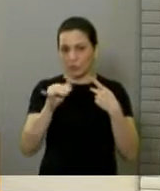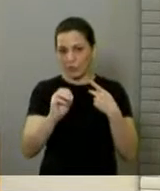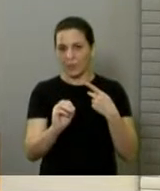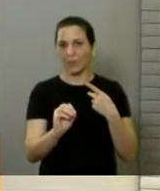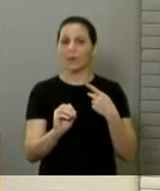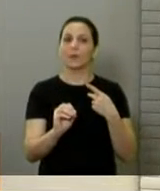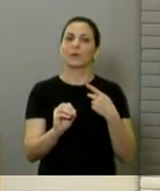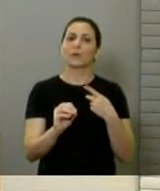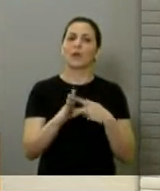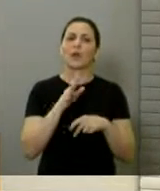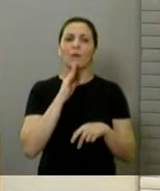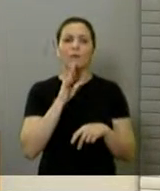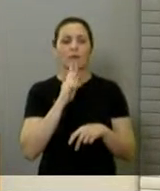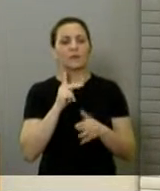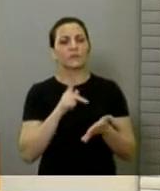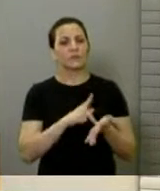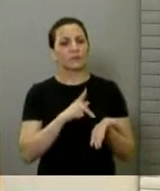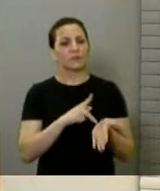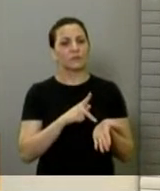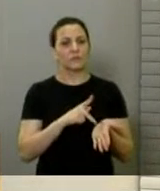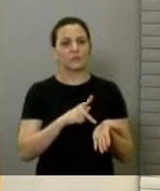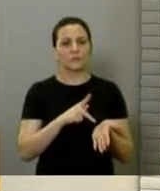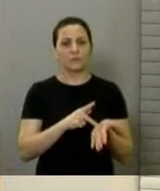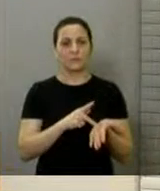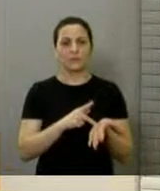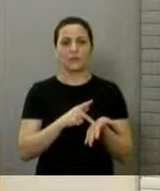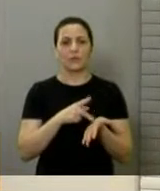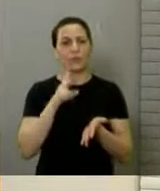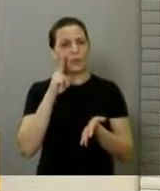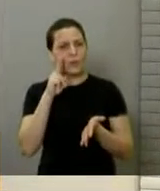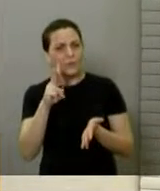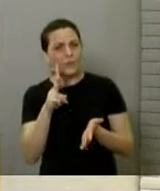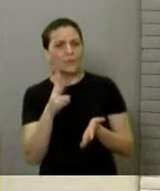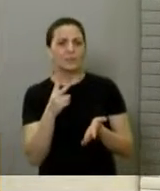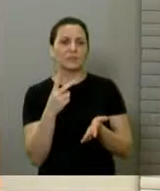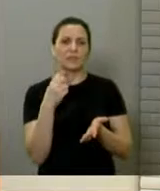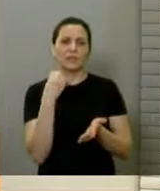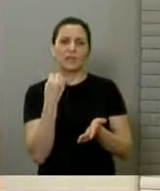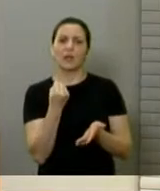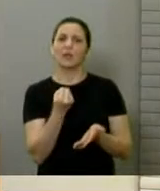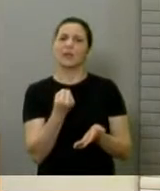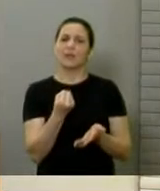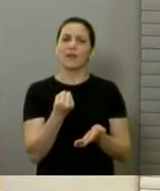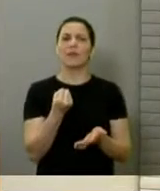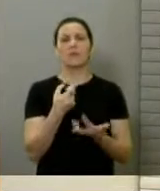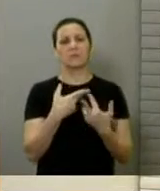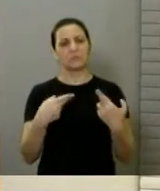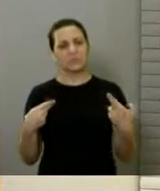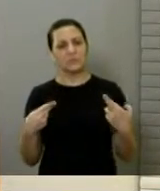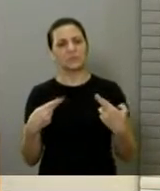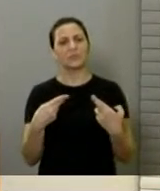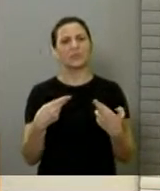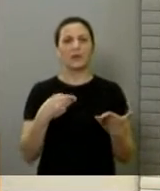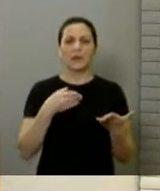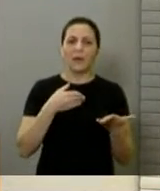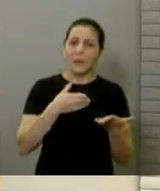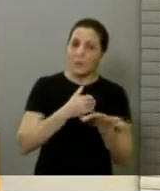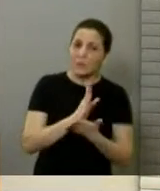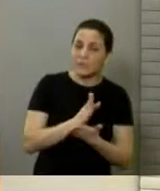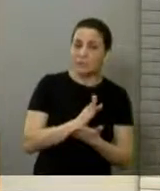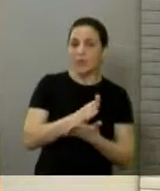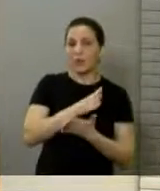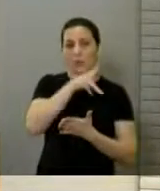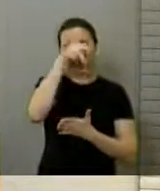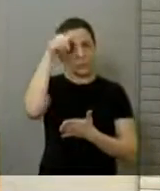seja de conhecimento dele, que ele visse os graus de aprovação do prefeito de São Paulo, Fernando Haddad.